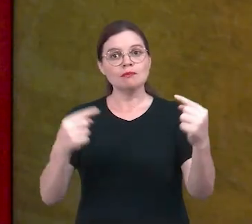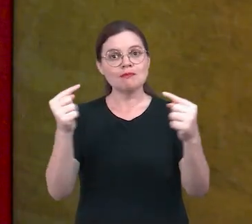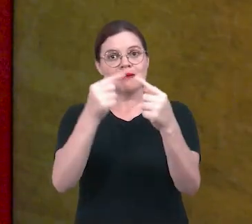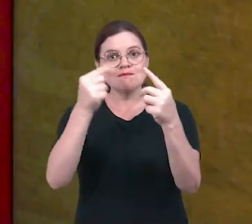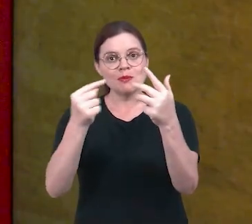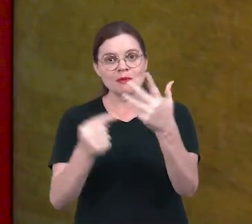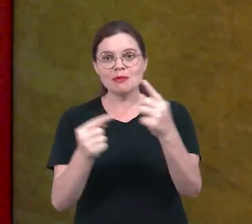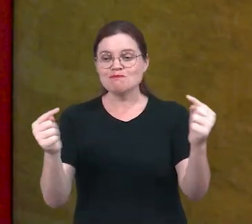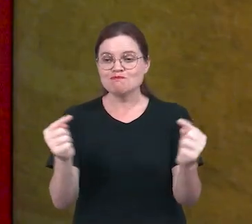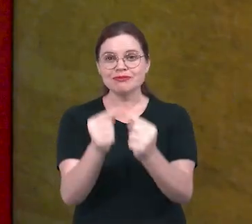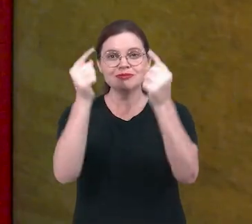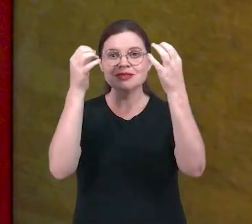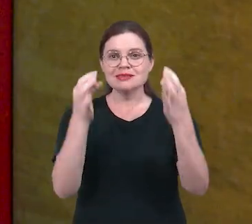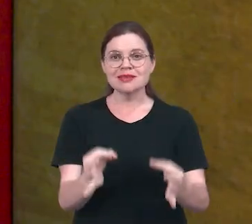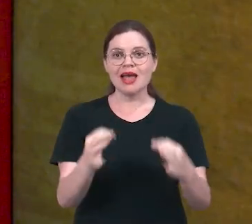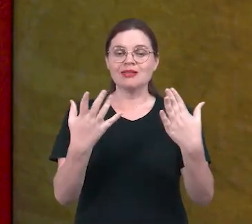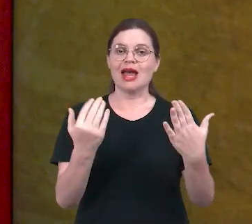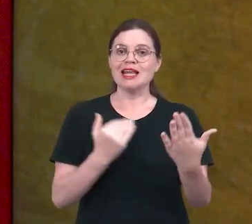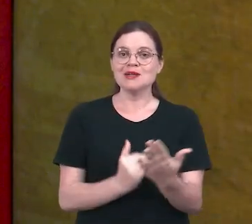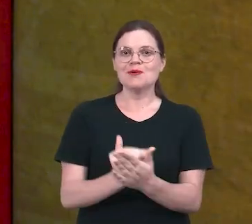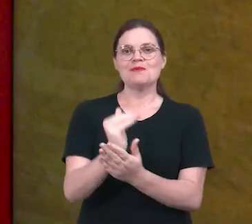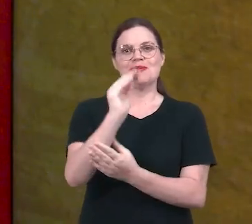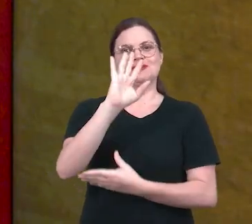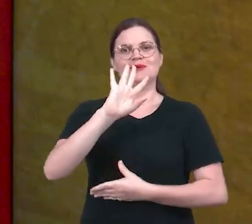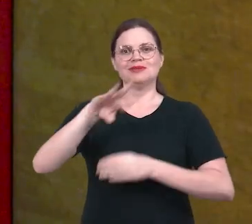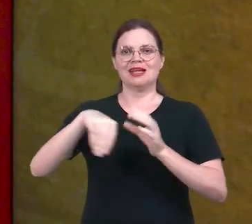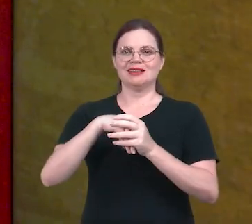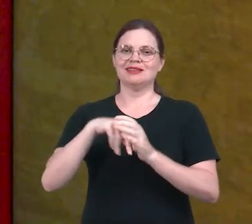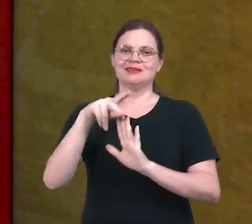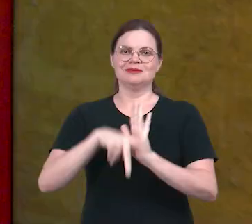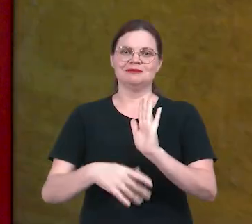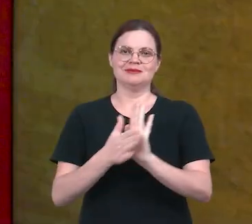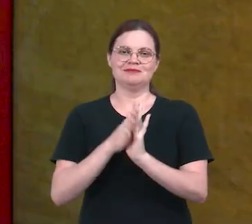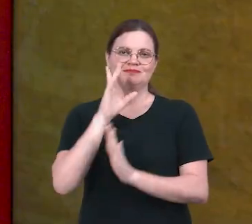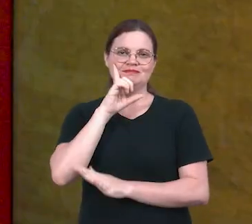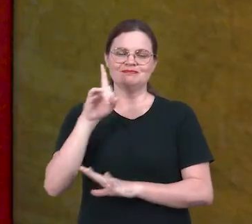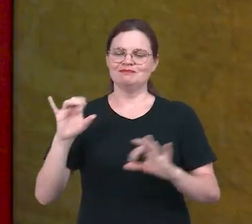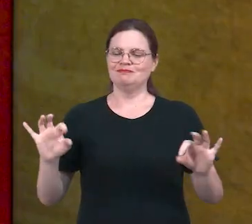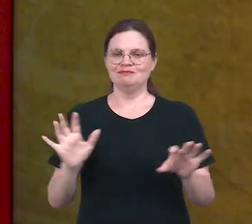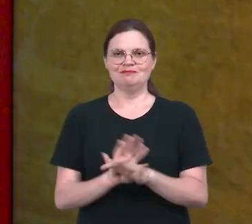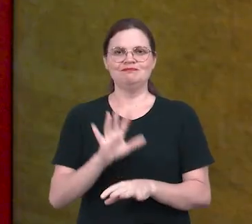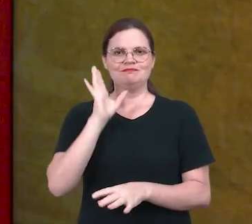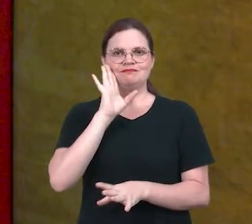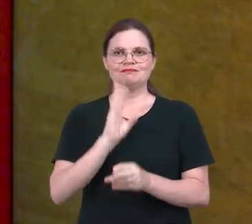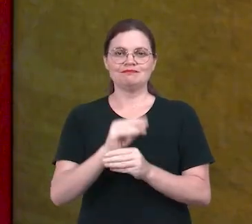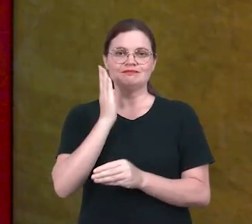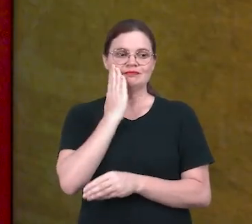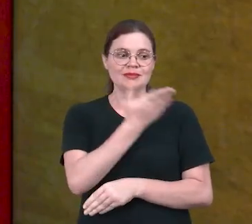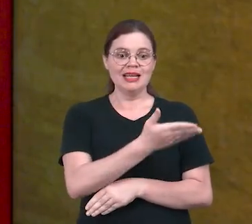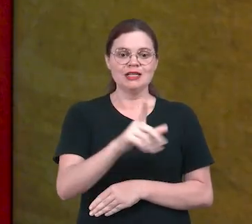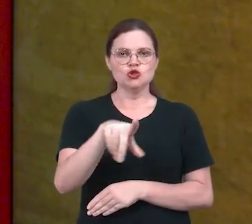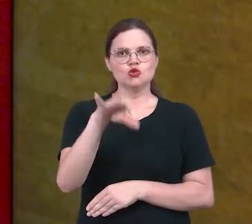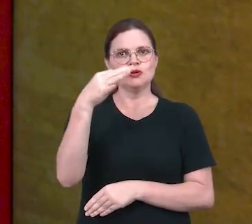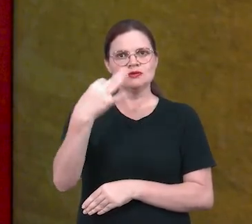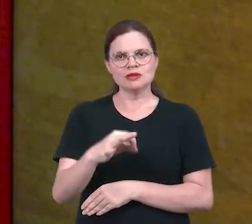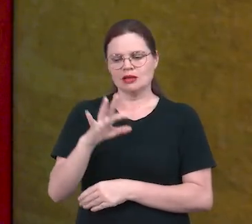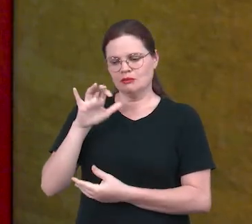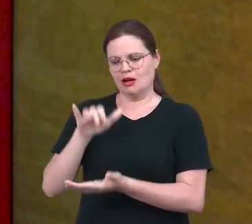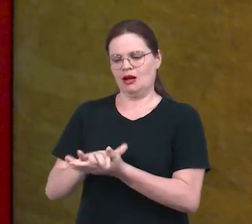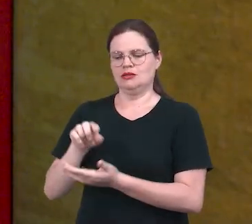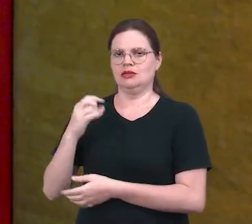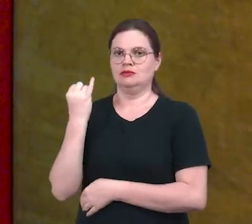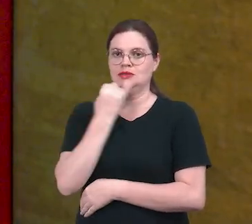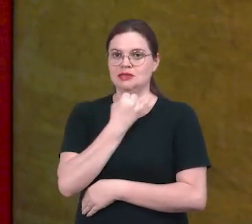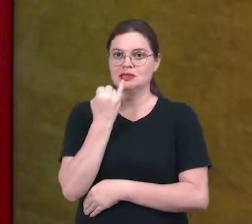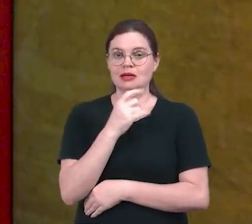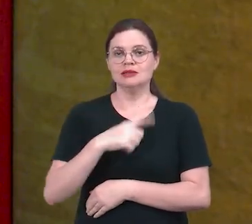ela entra no projeto de Deus, ela entra naquilo que Deus estava programado, E por isso que a gente sabe que a escolha, né, a nossa